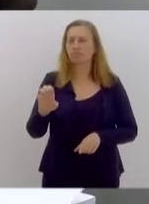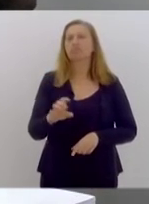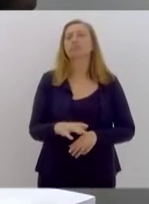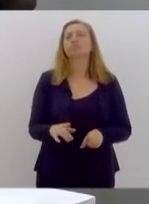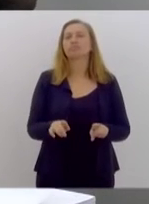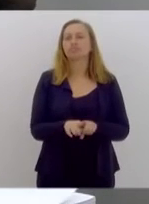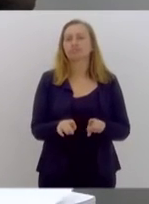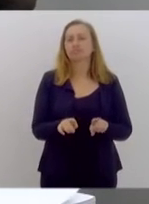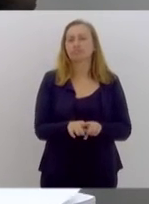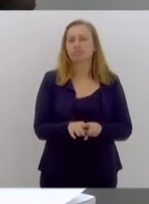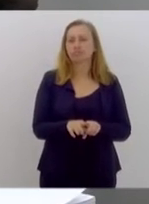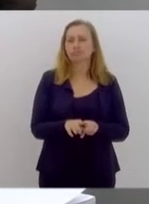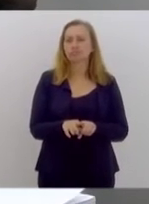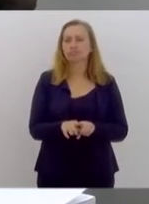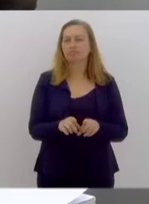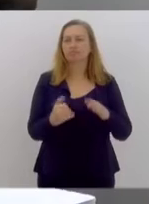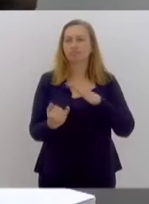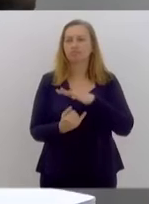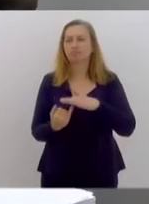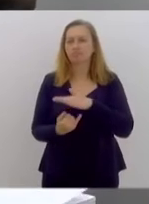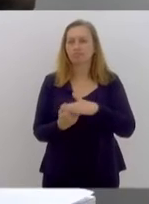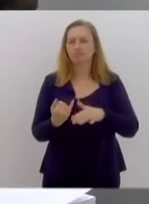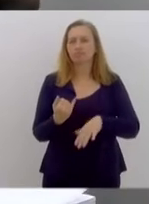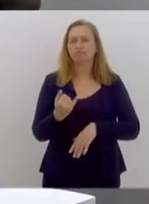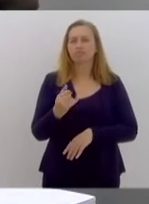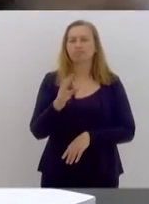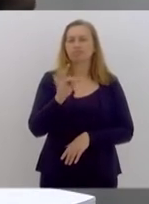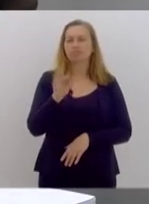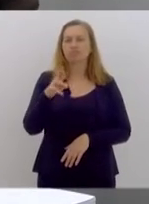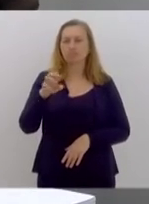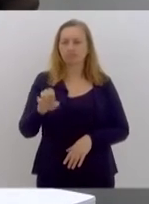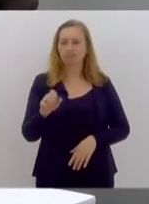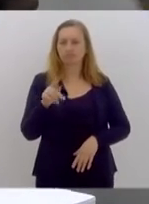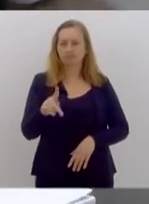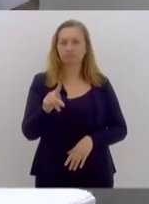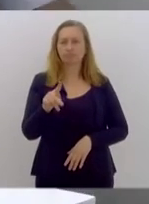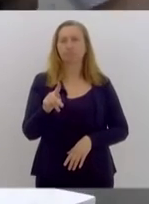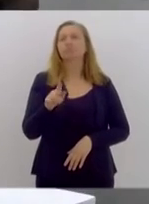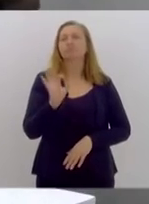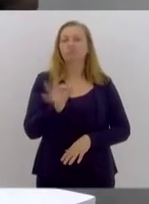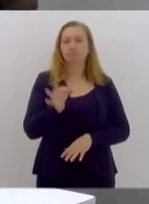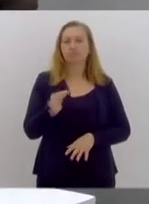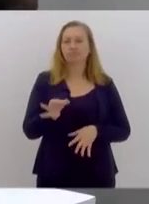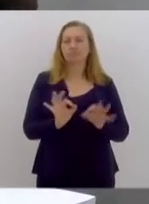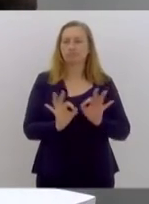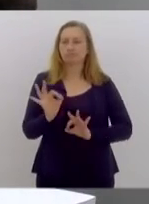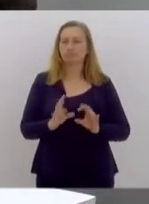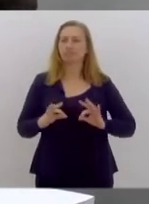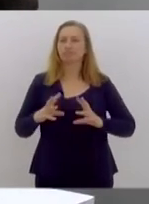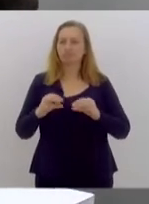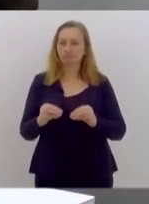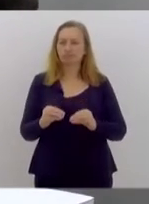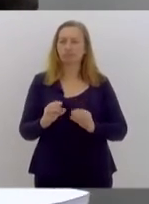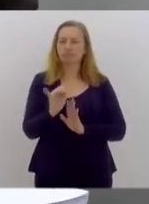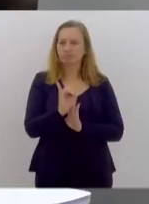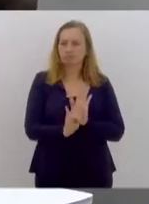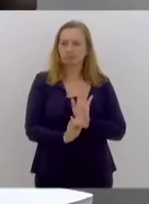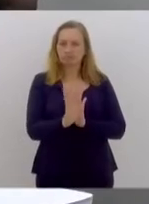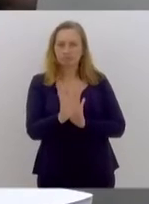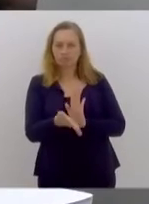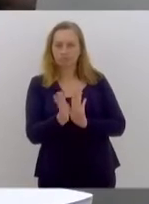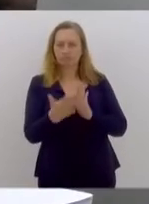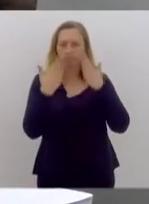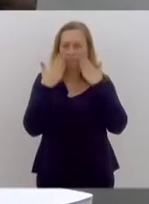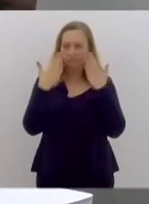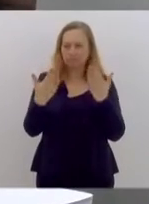que fizessemos esse acréscimo e foi feito foram feitos aqui enfim em linhas Gerais é o nosso relatório né que